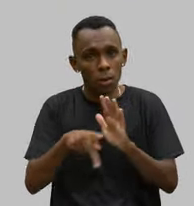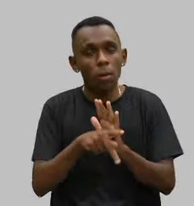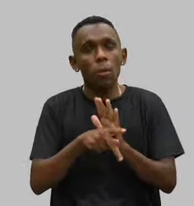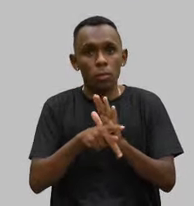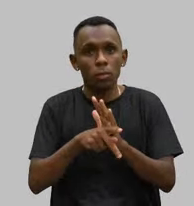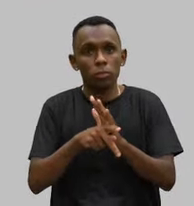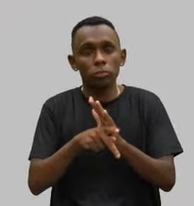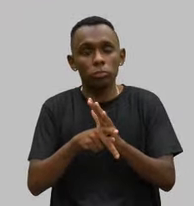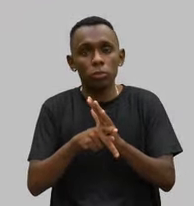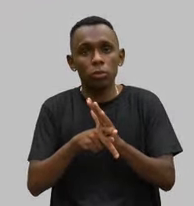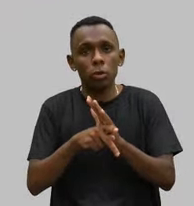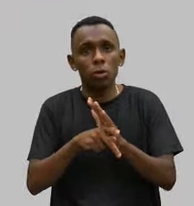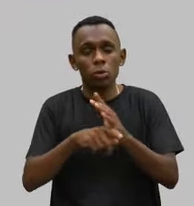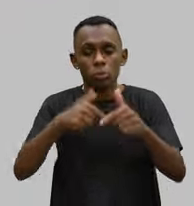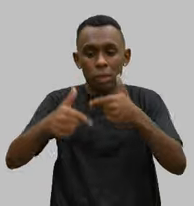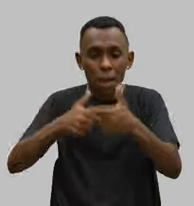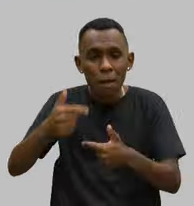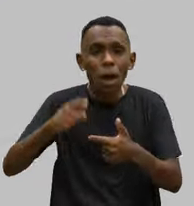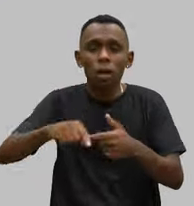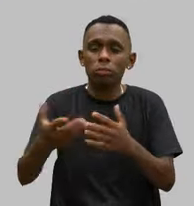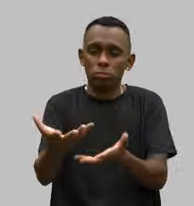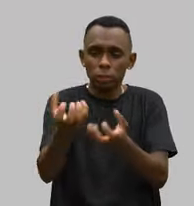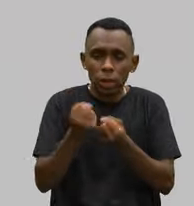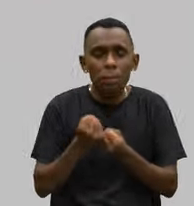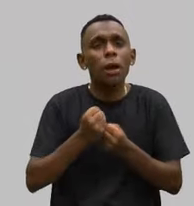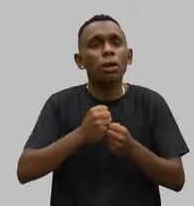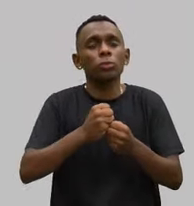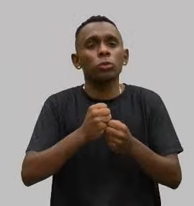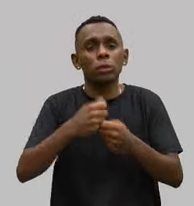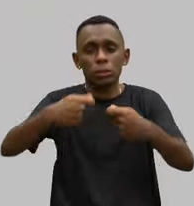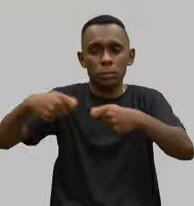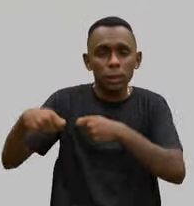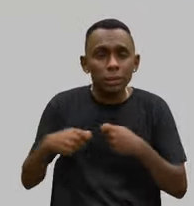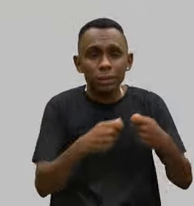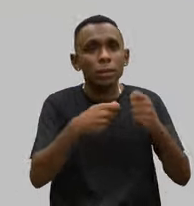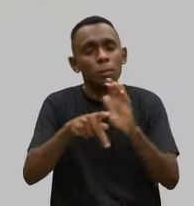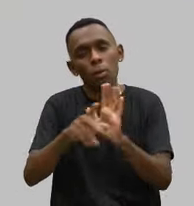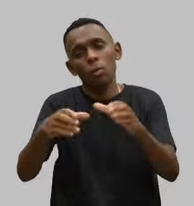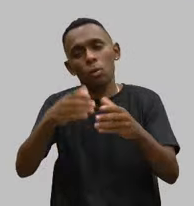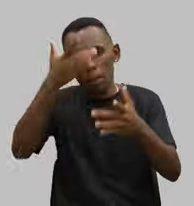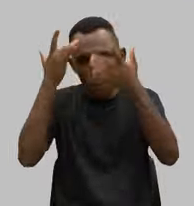Executivo no atendimento das demandas da